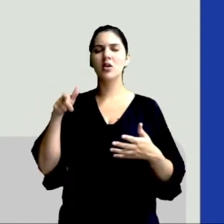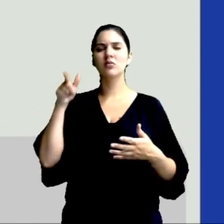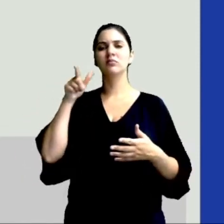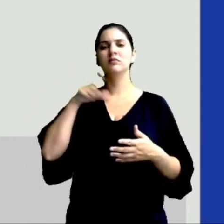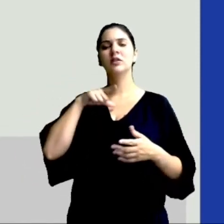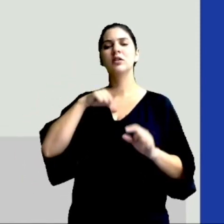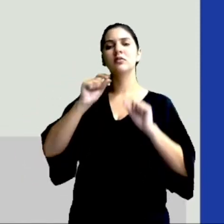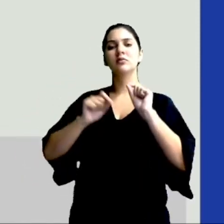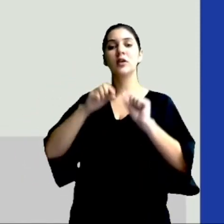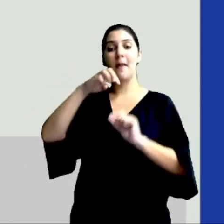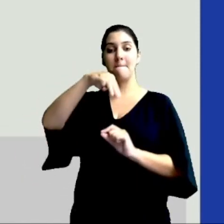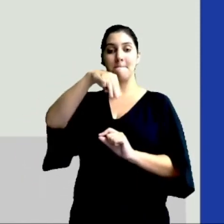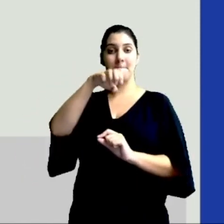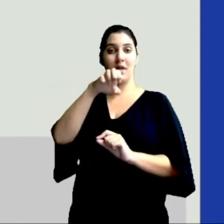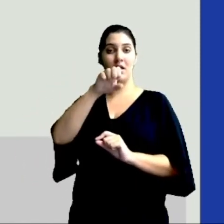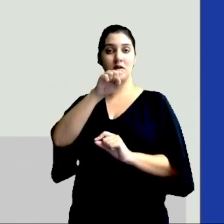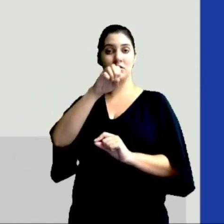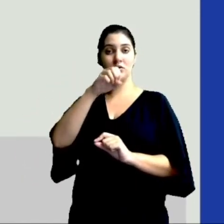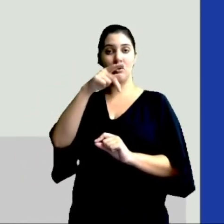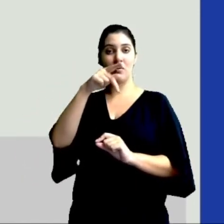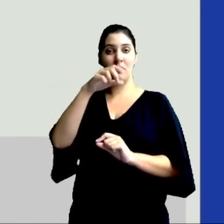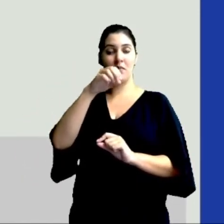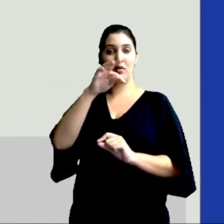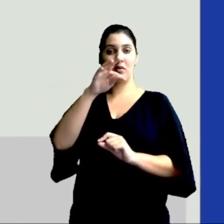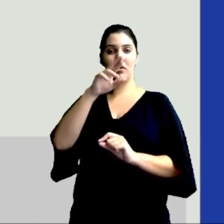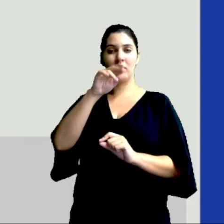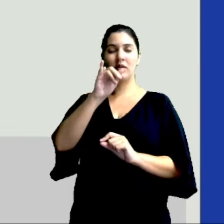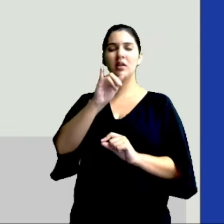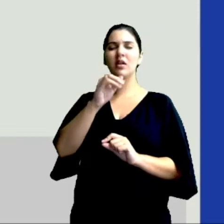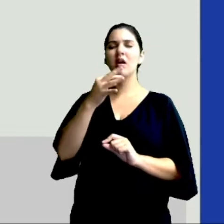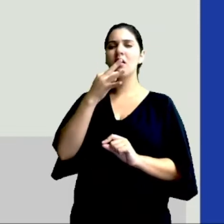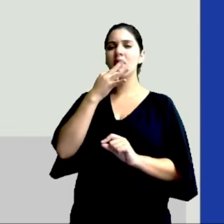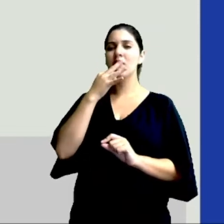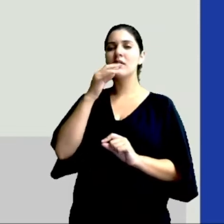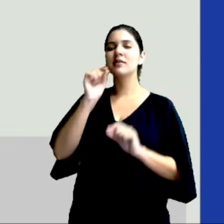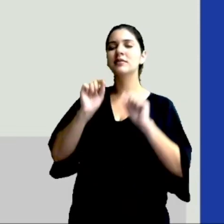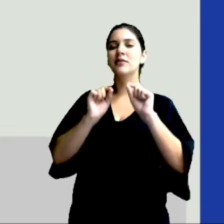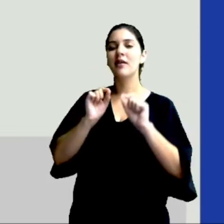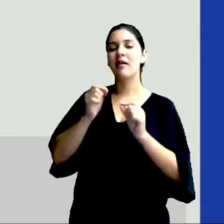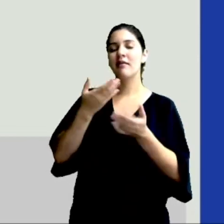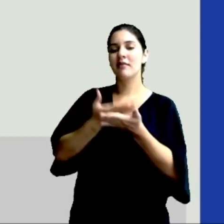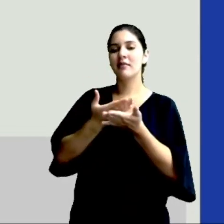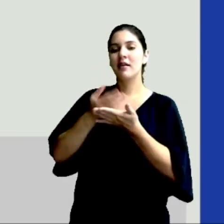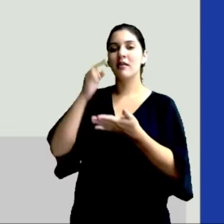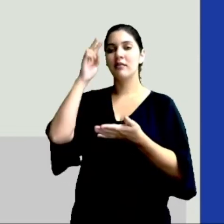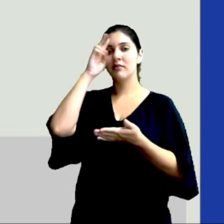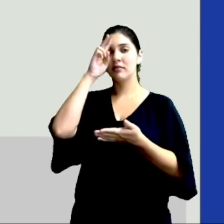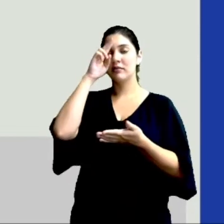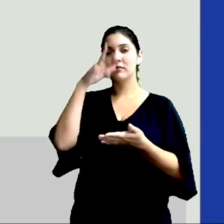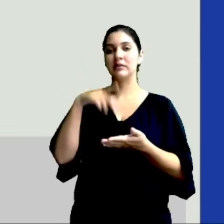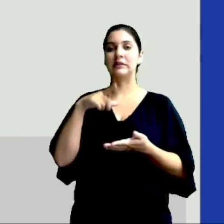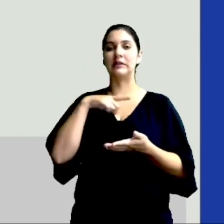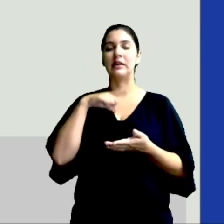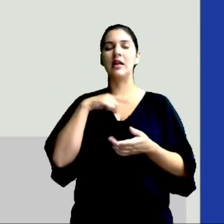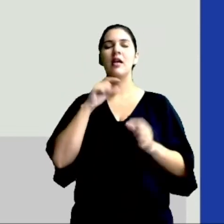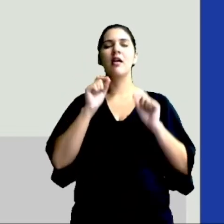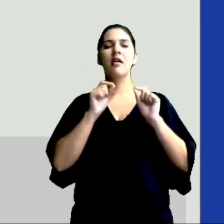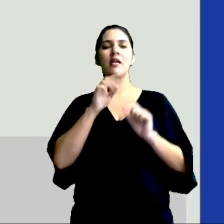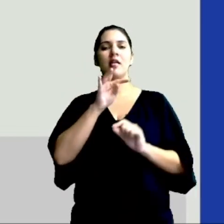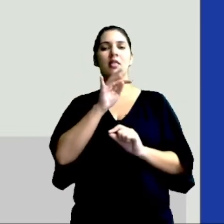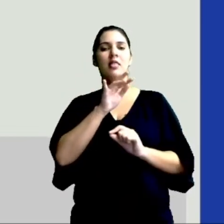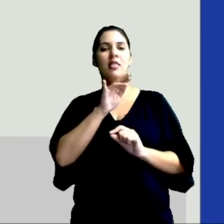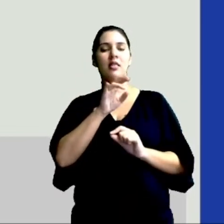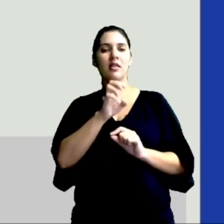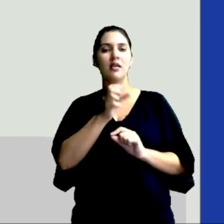ali na região da Mesopotâmia, que é muito conhecida, né, das aulas de história, região entre rios, ali entre o Tigres e o Eufrates,